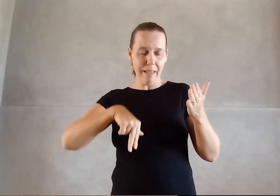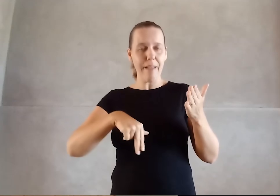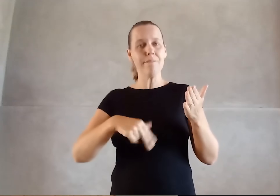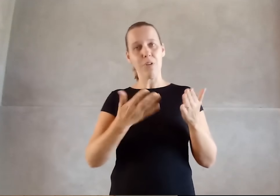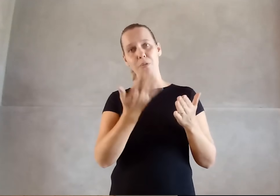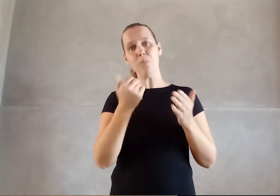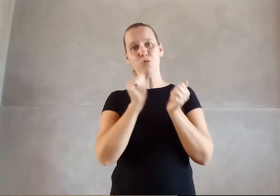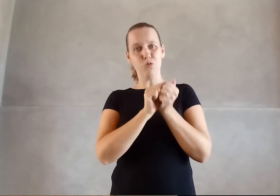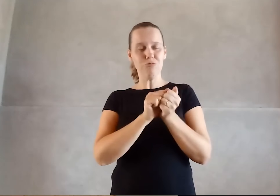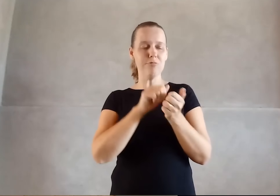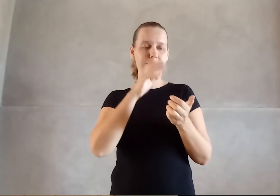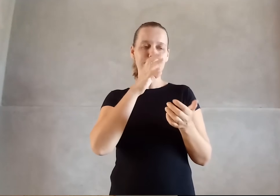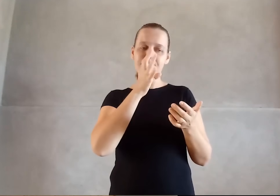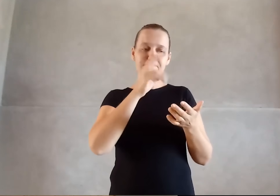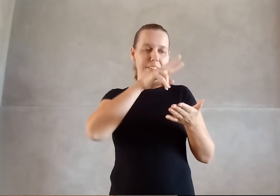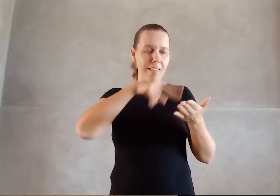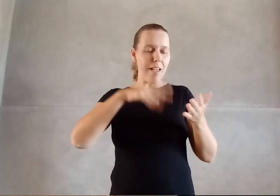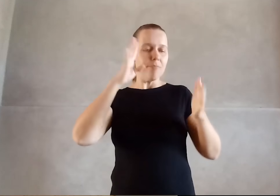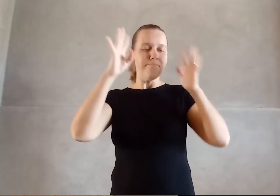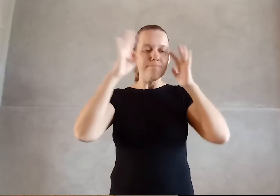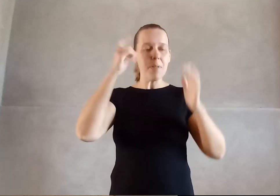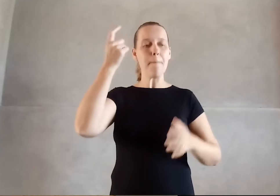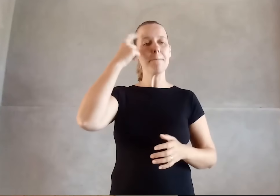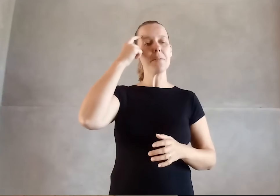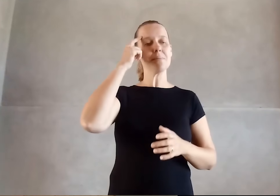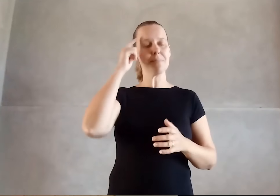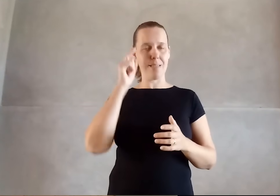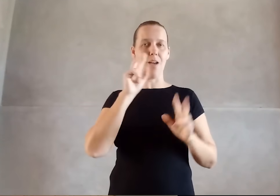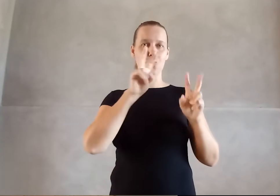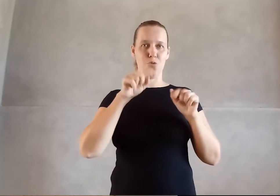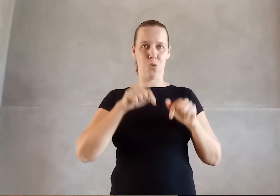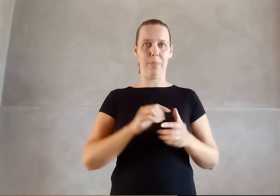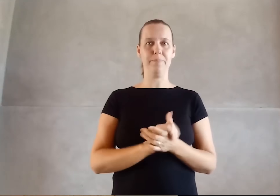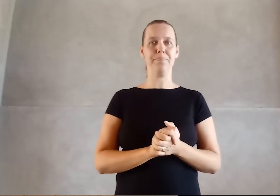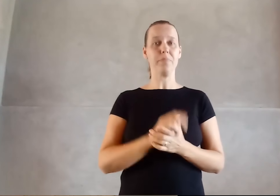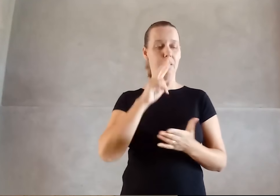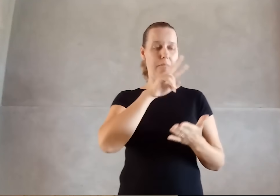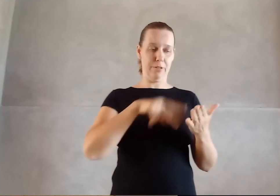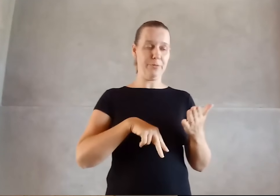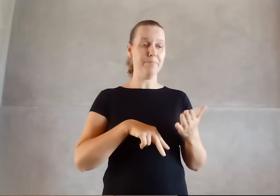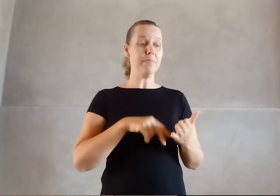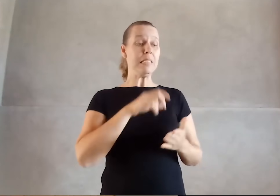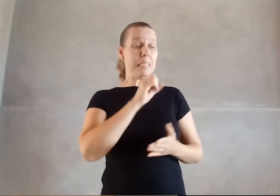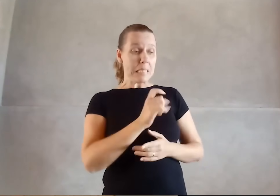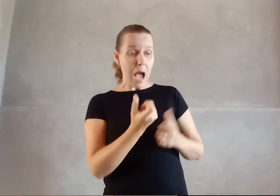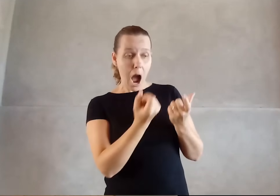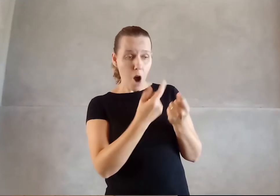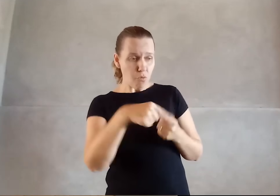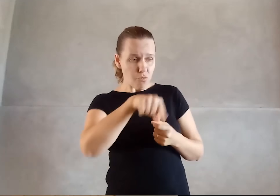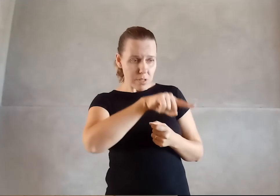até o versículo 12, nós vamos trabalhar com esses versículos. Eu quero te convidar a ler comigo essa passagem,